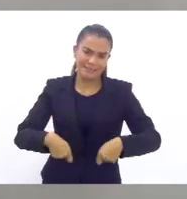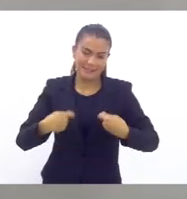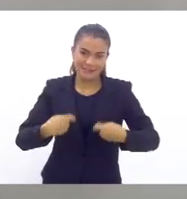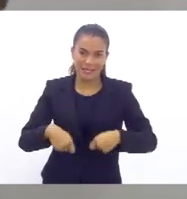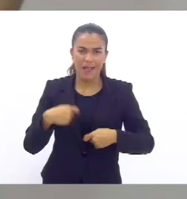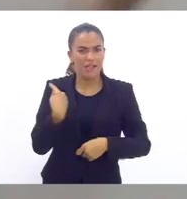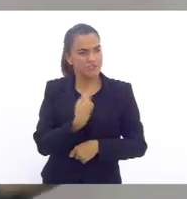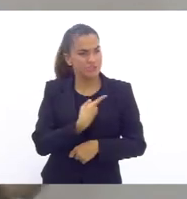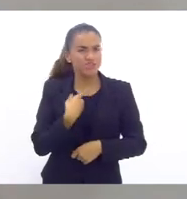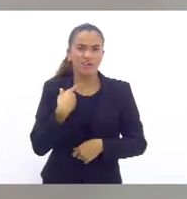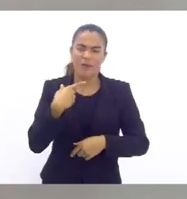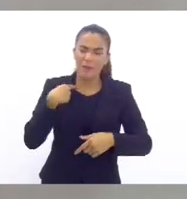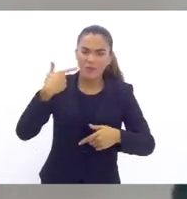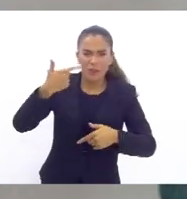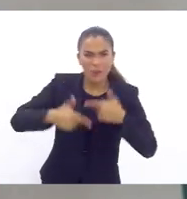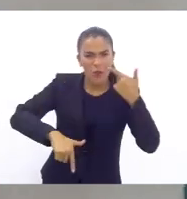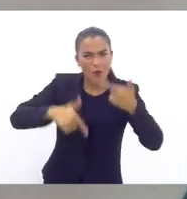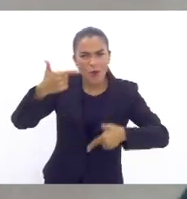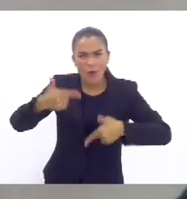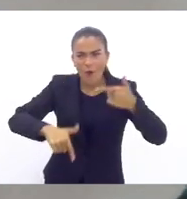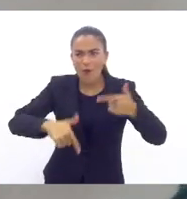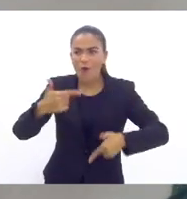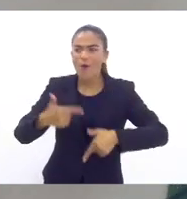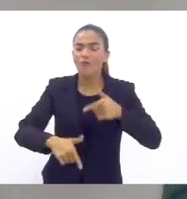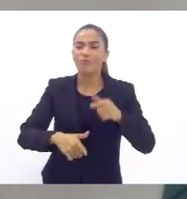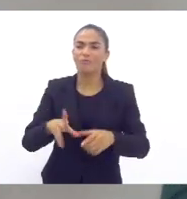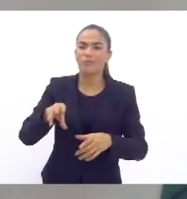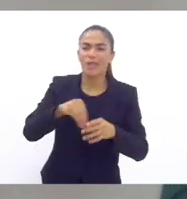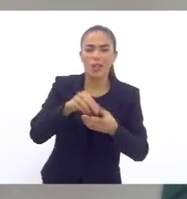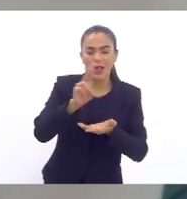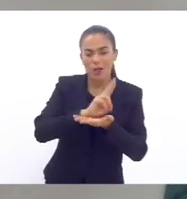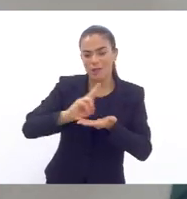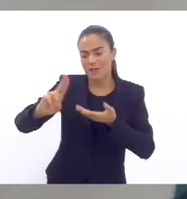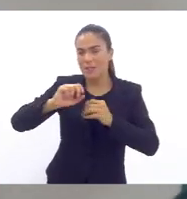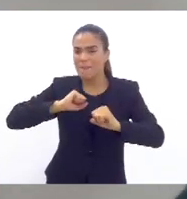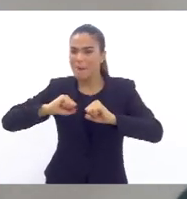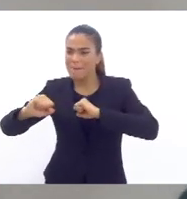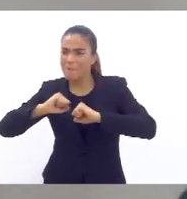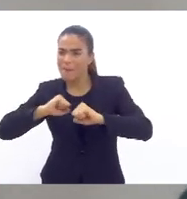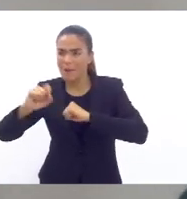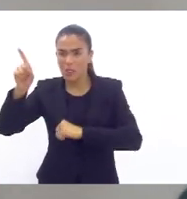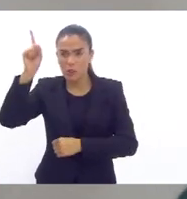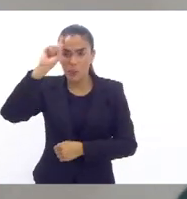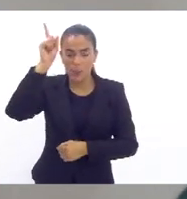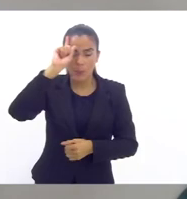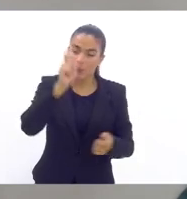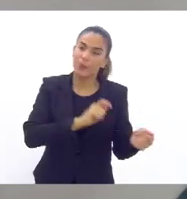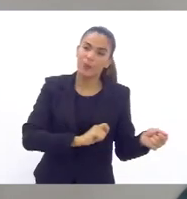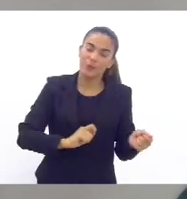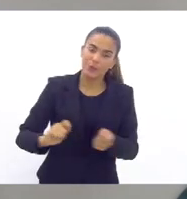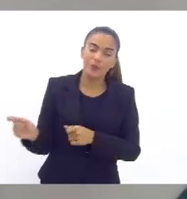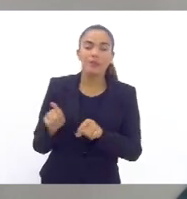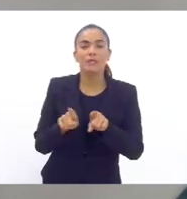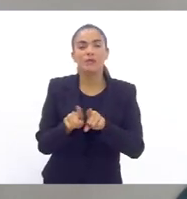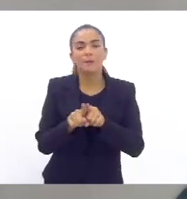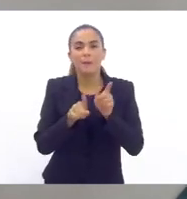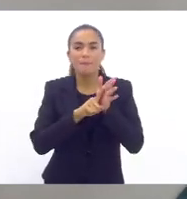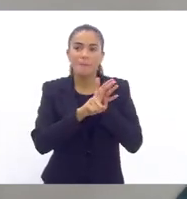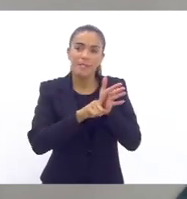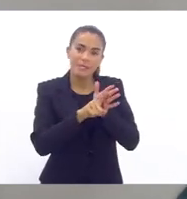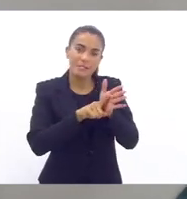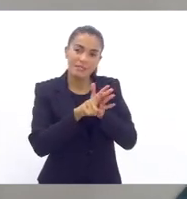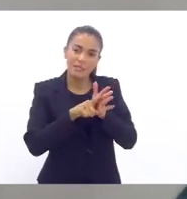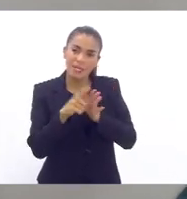já há muitos anos nessa perspectiva né na universidade além da militância cotidiana mais especialmente nas pesquisas que